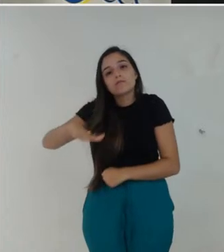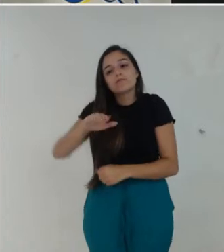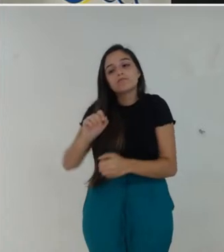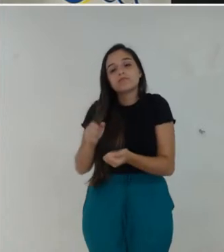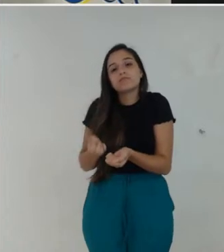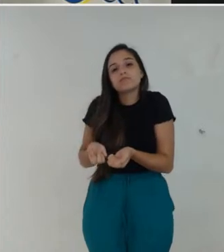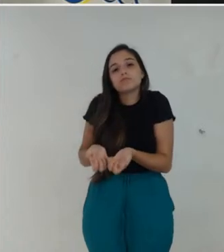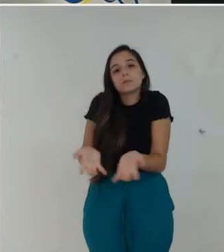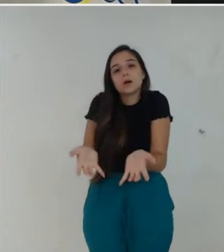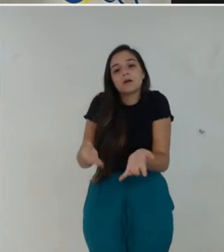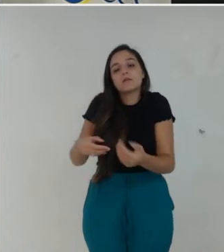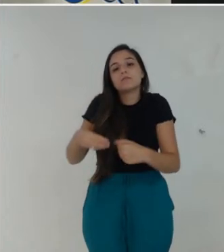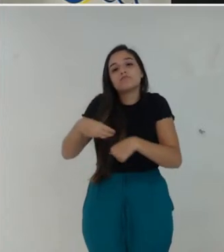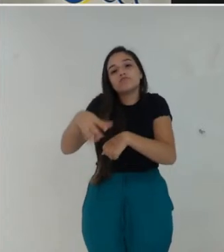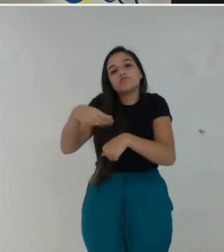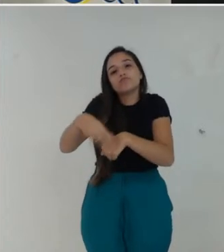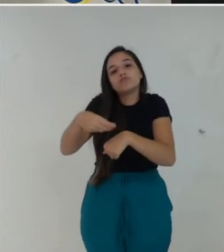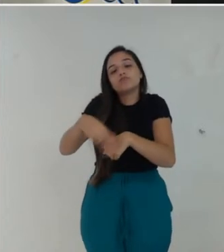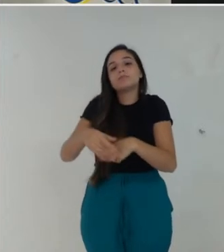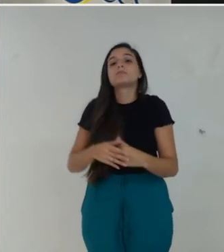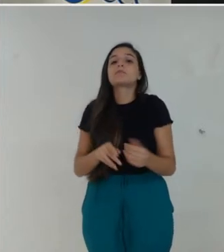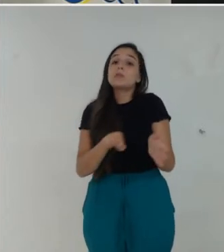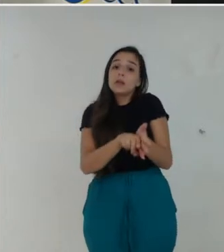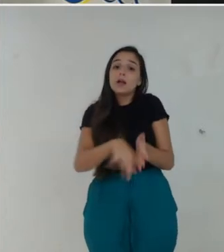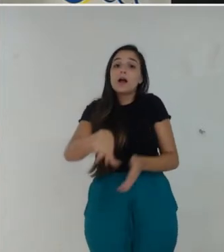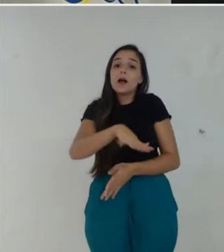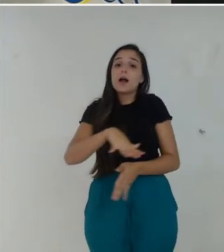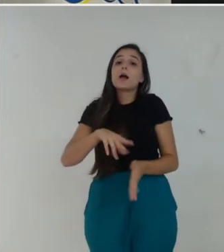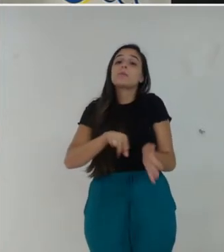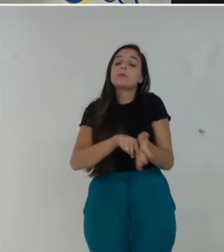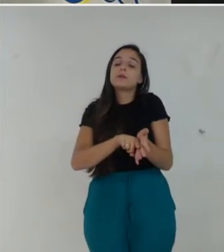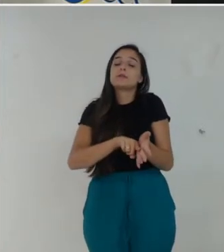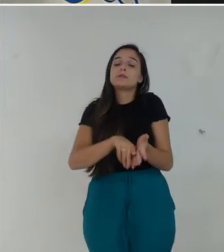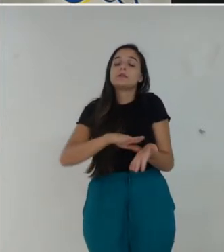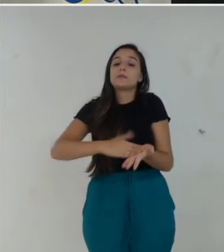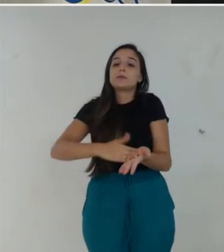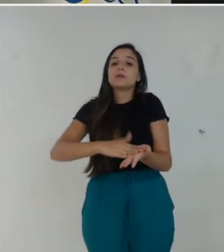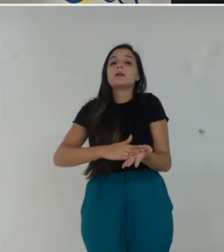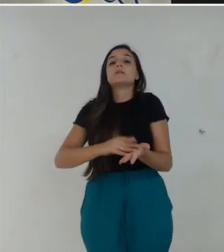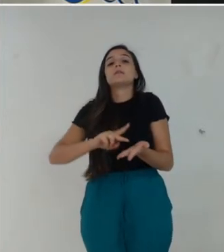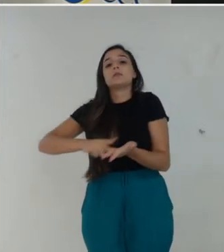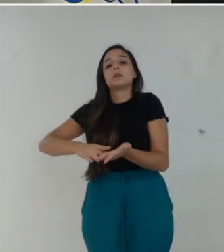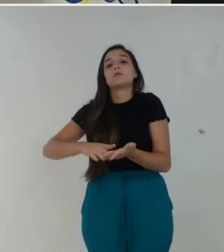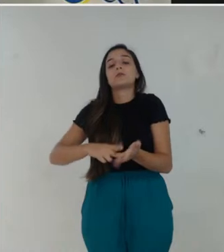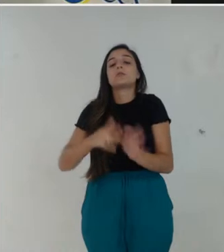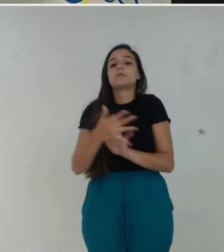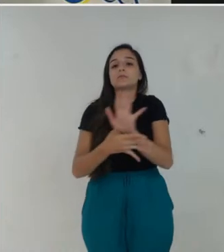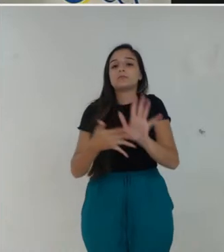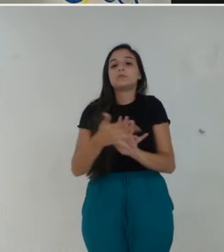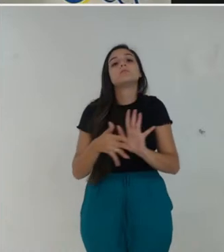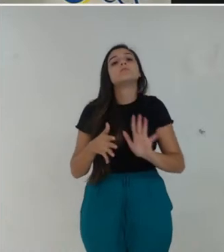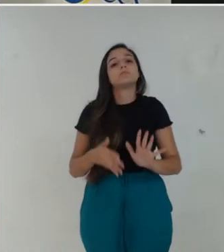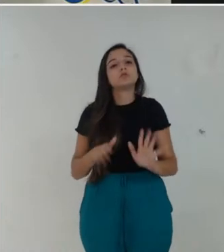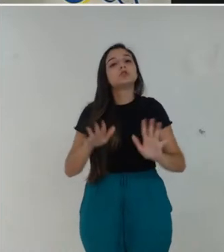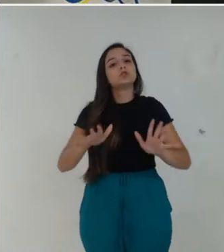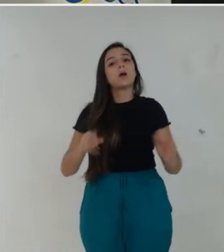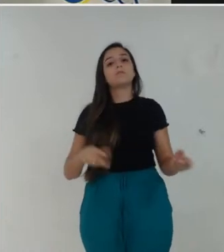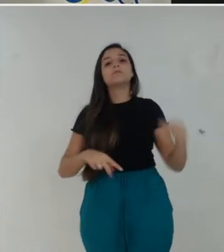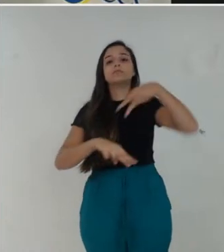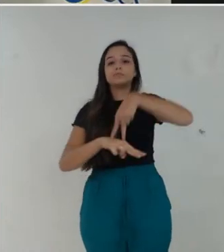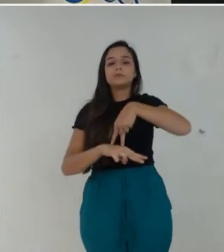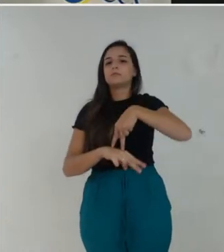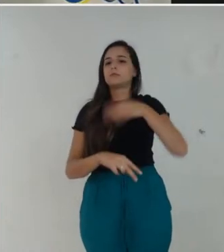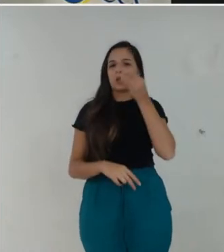E, então, as pesquisas nos etíos já fazem parte dessa área e não podem ser ignoradas. Um outro dado muito importante